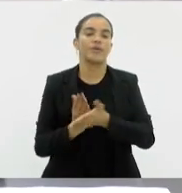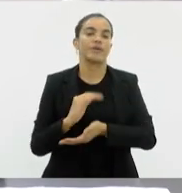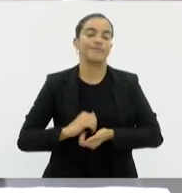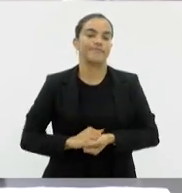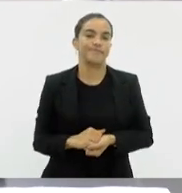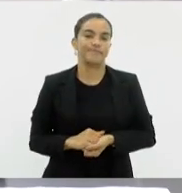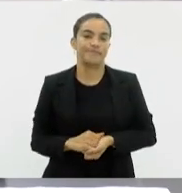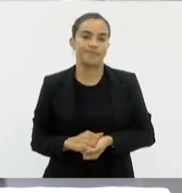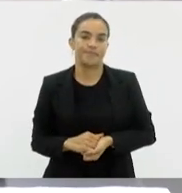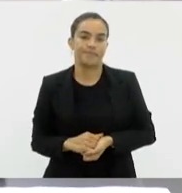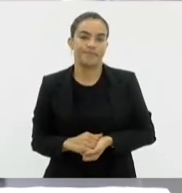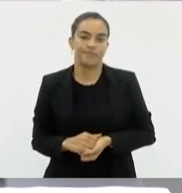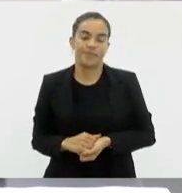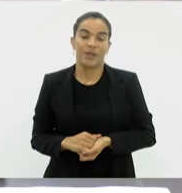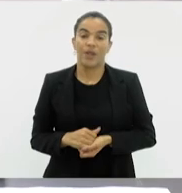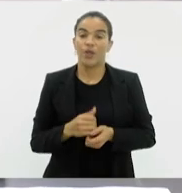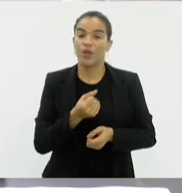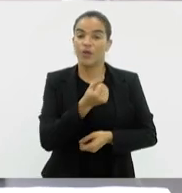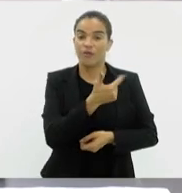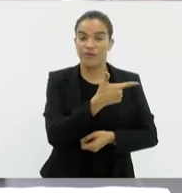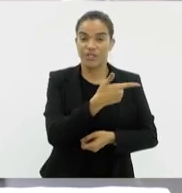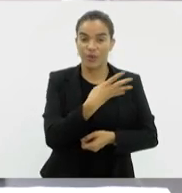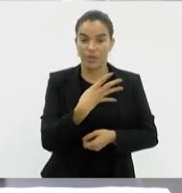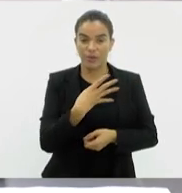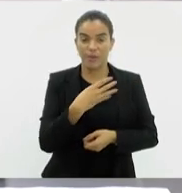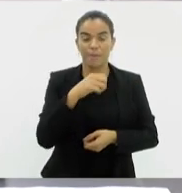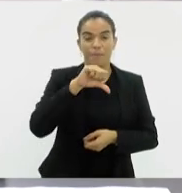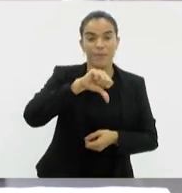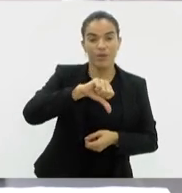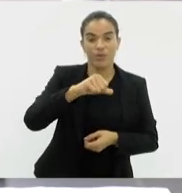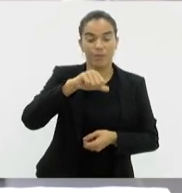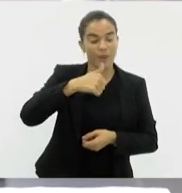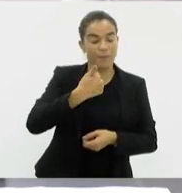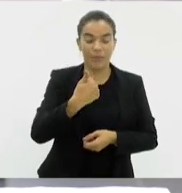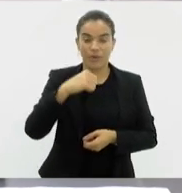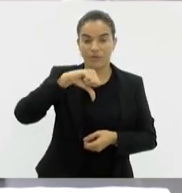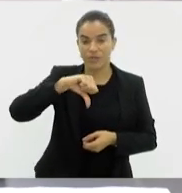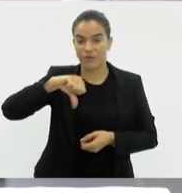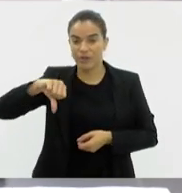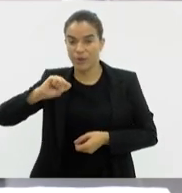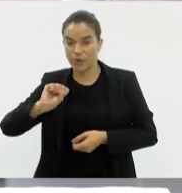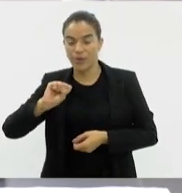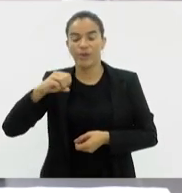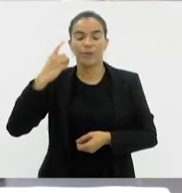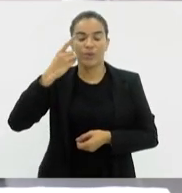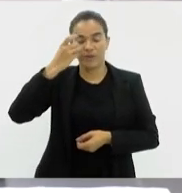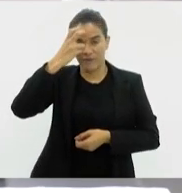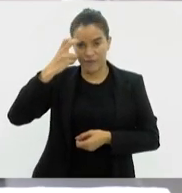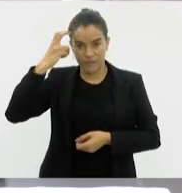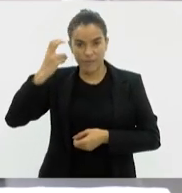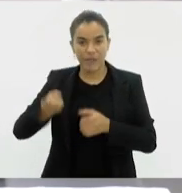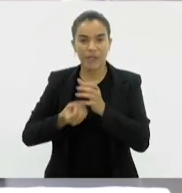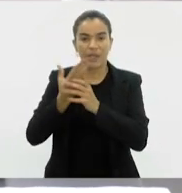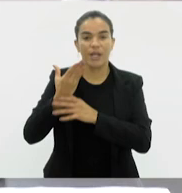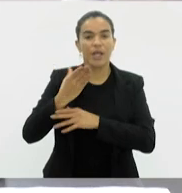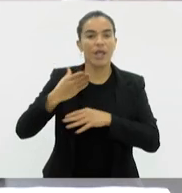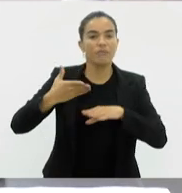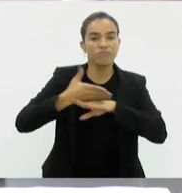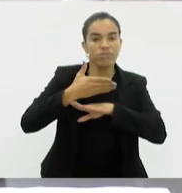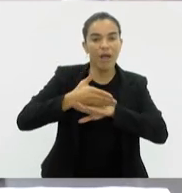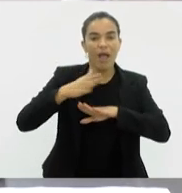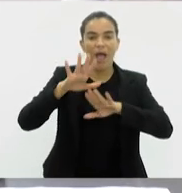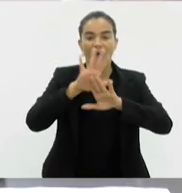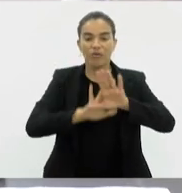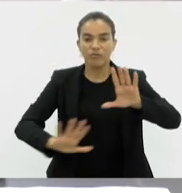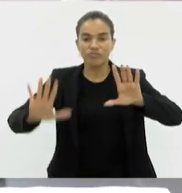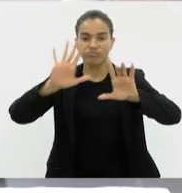Aprovado. 24 da pauta. PL 1998 de 2023, de autoria da deputada Verônica Lima, que institui o Programa de Acesso Audiovisual no Estado do